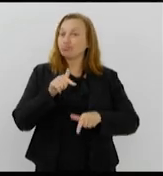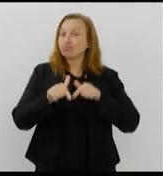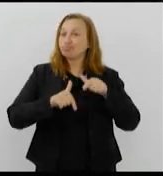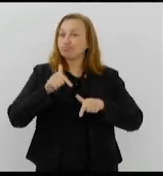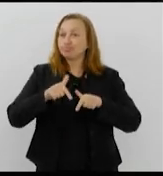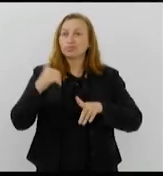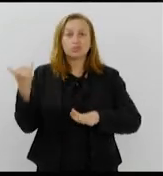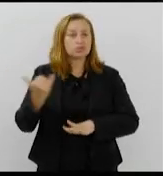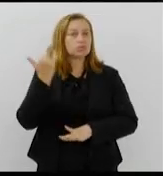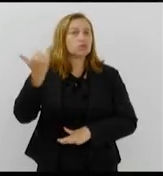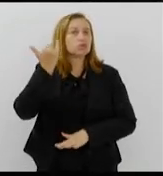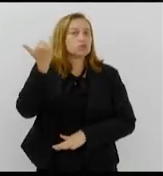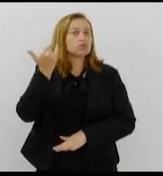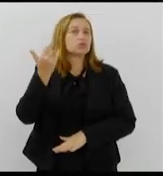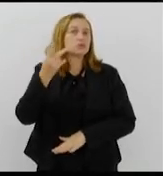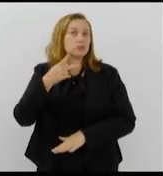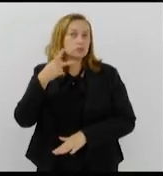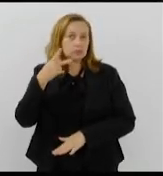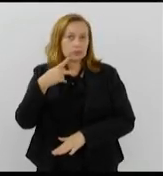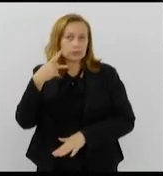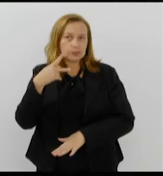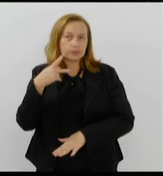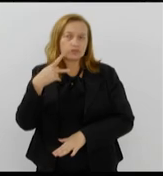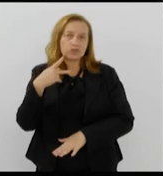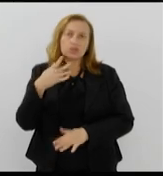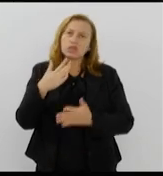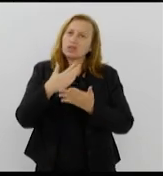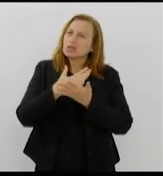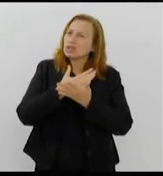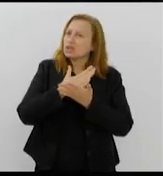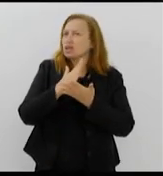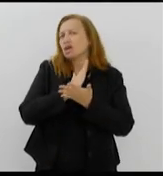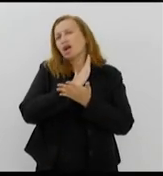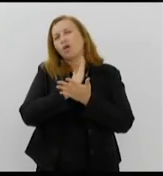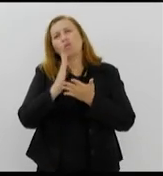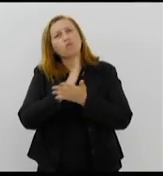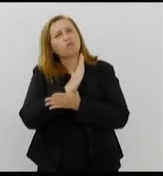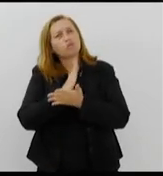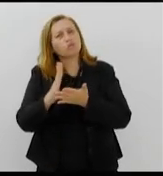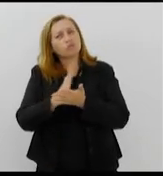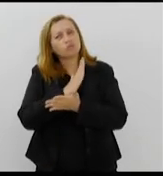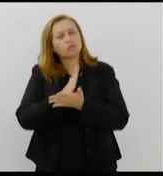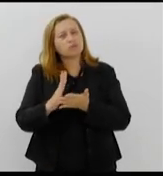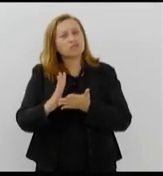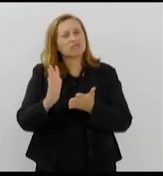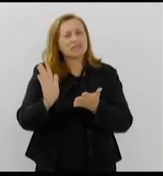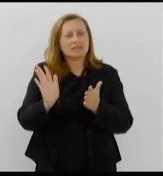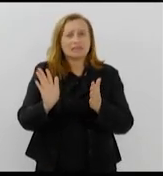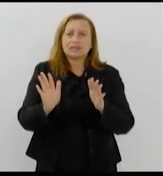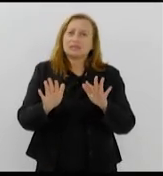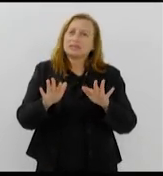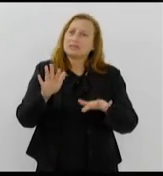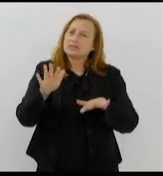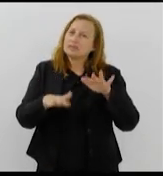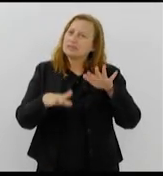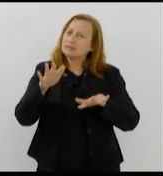importantíssimo do Parlamento que muitos, às vezes, se esquecem.